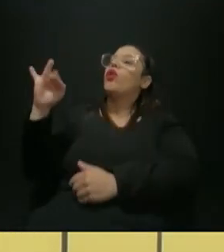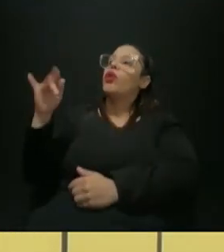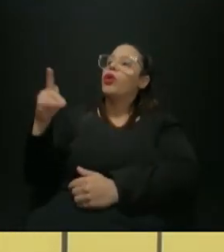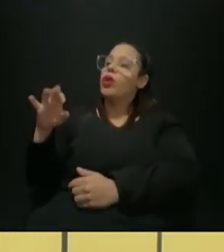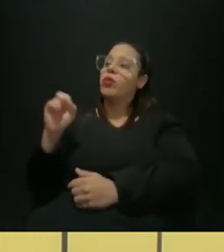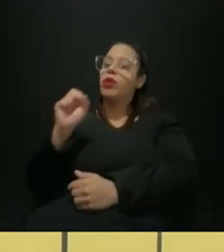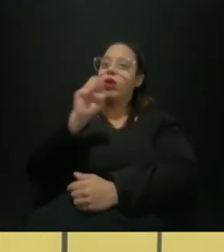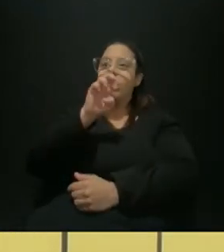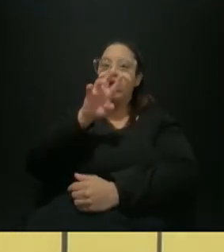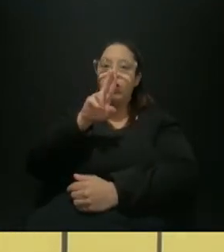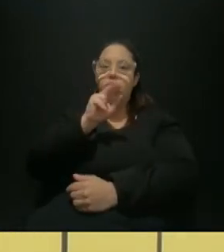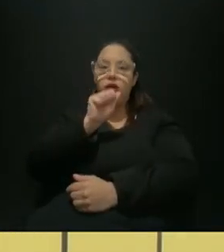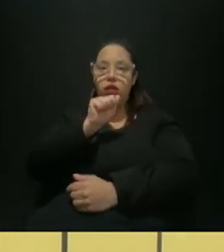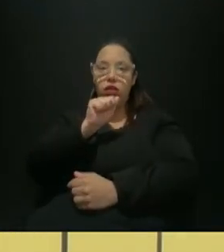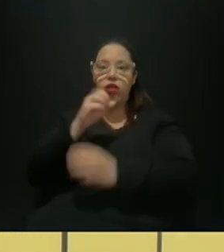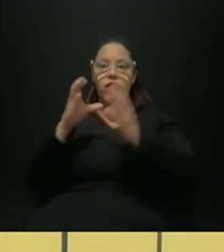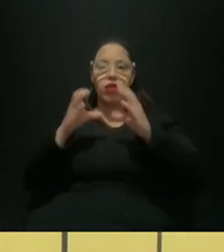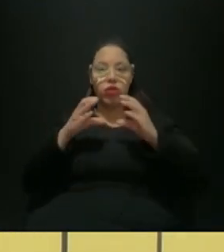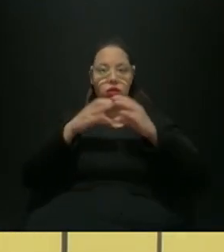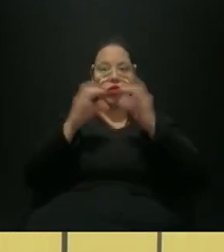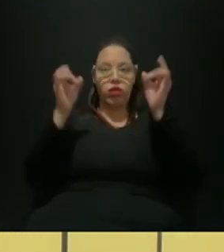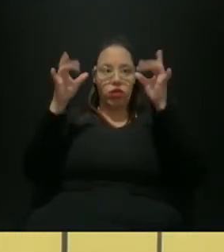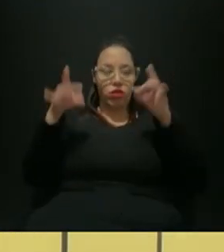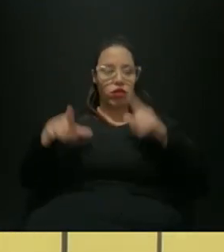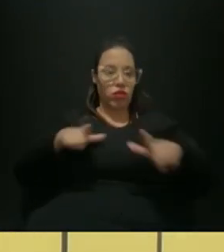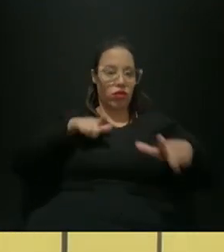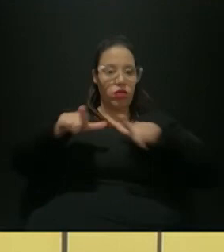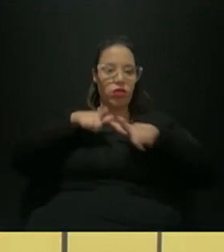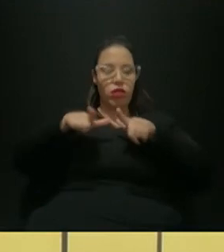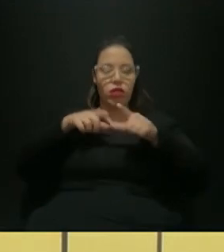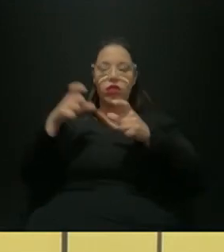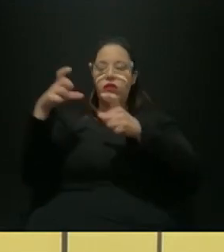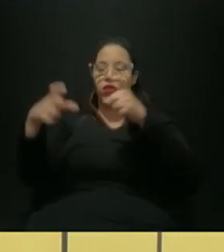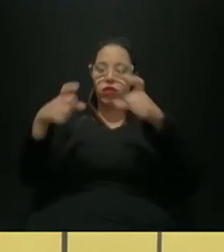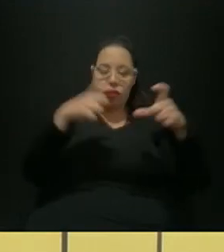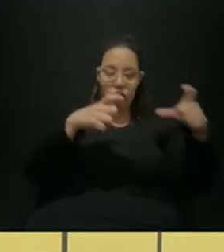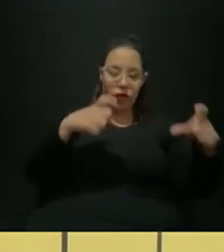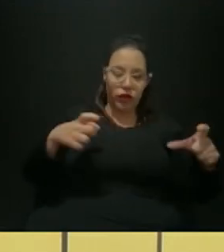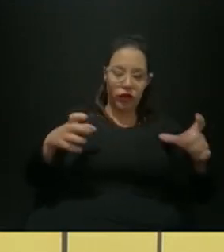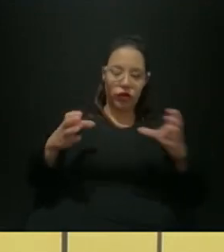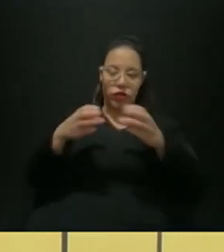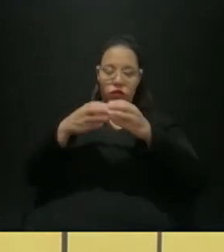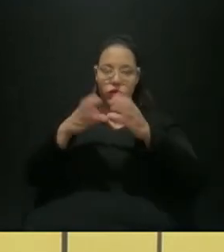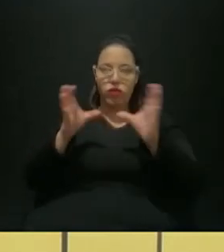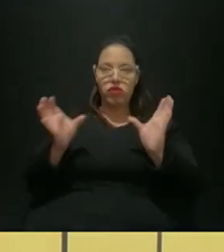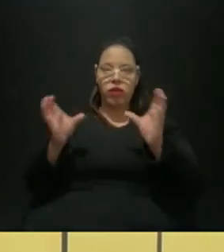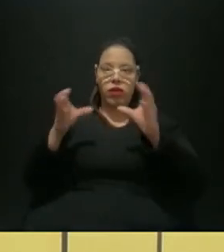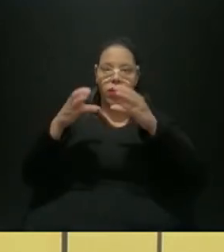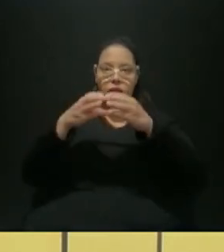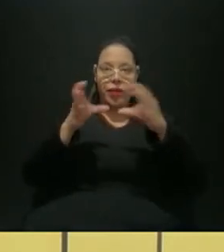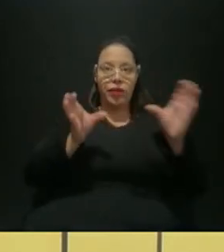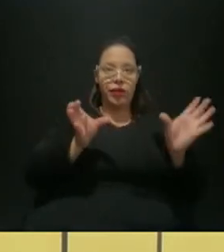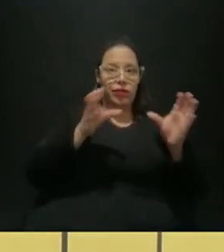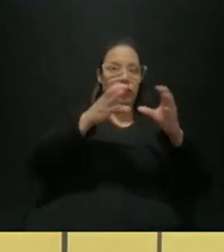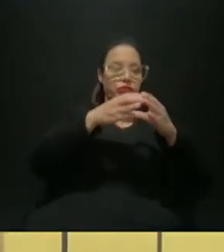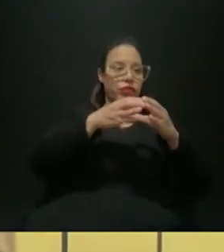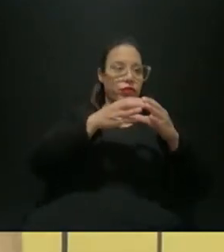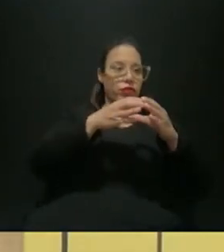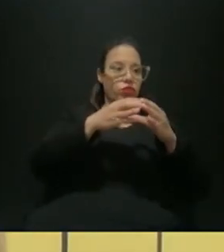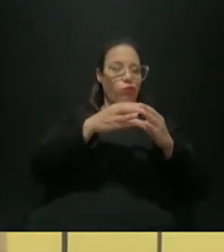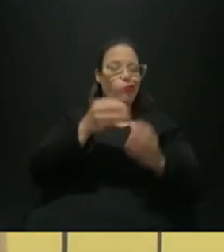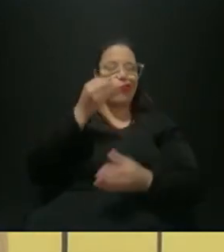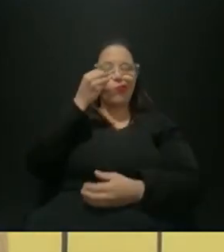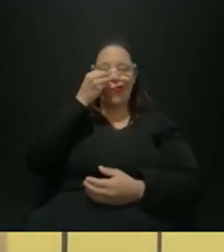grupos especiais que trabalham exatamente com essas crianças que são produtos desses tratos inadequados. Não é